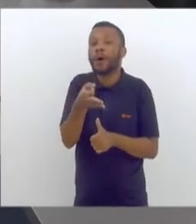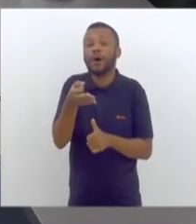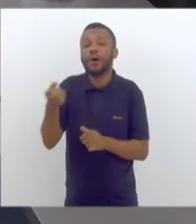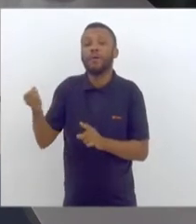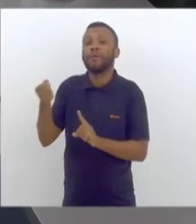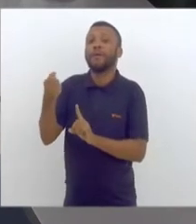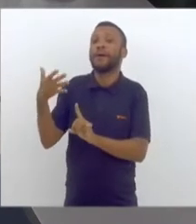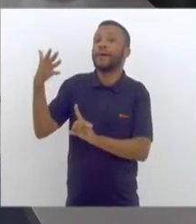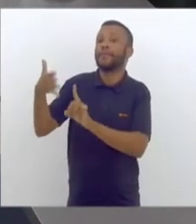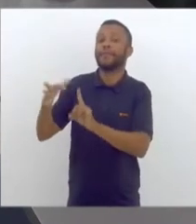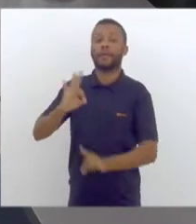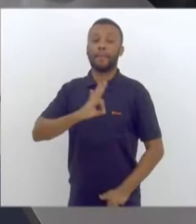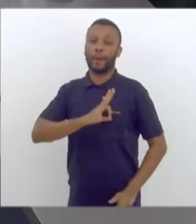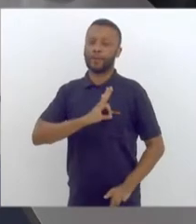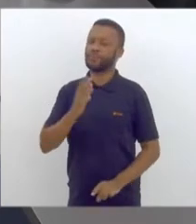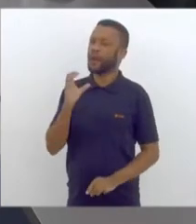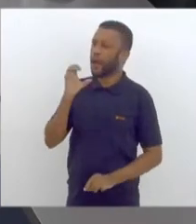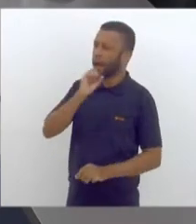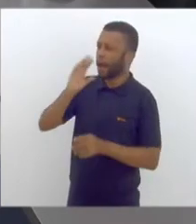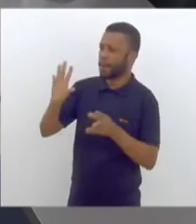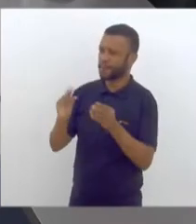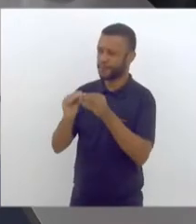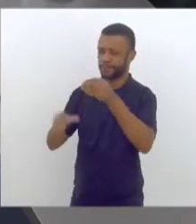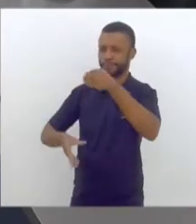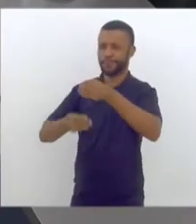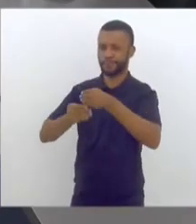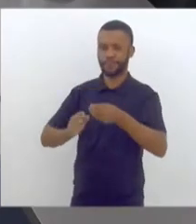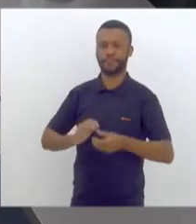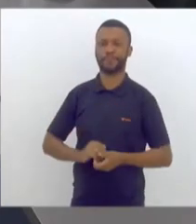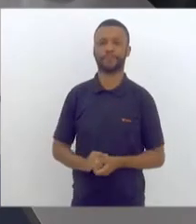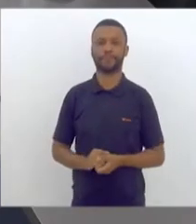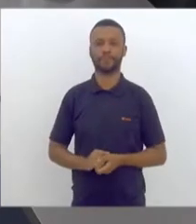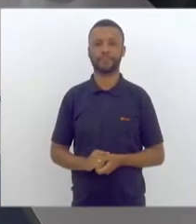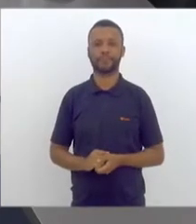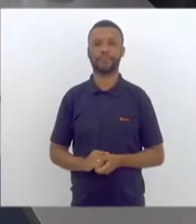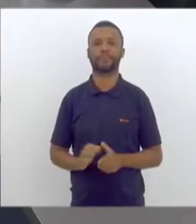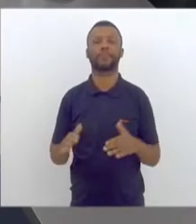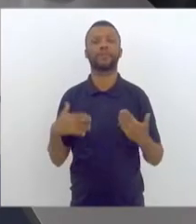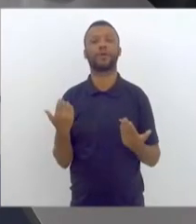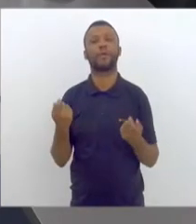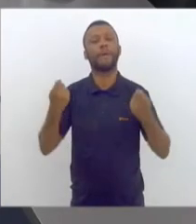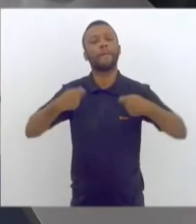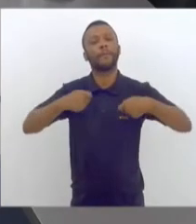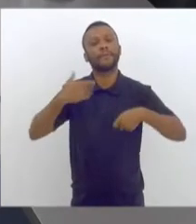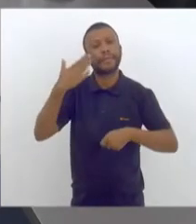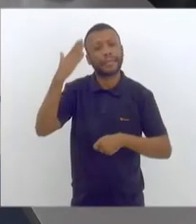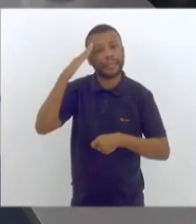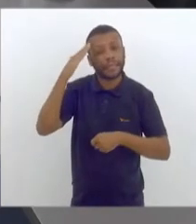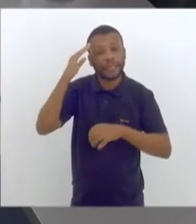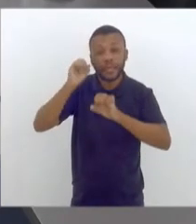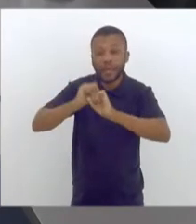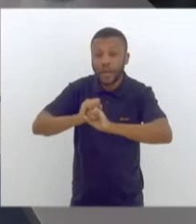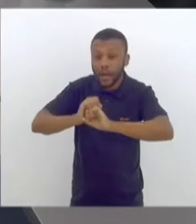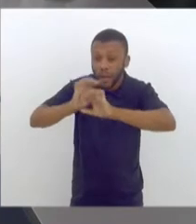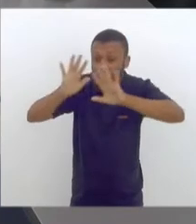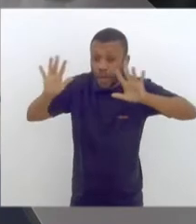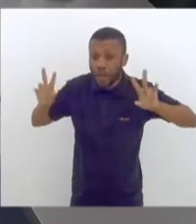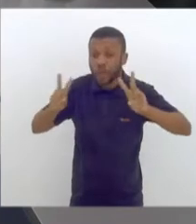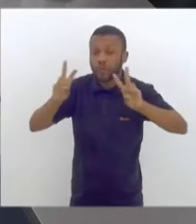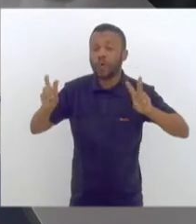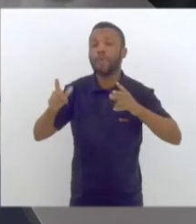Marta Rocha eu queria entender um pouco melhor a questão do emprego